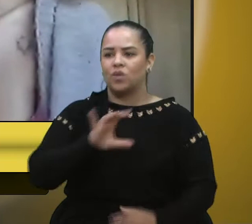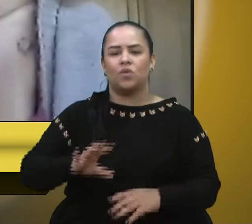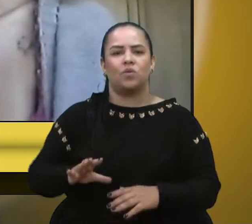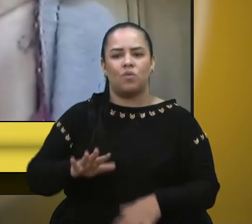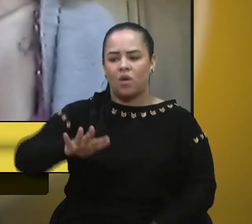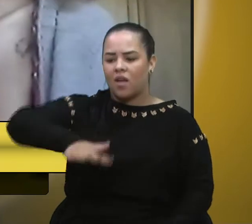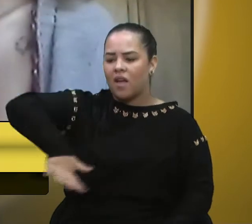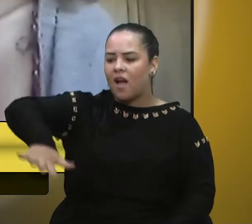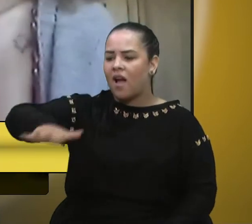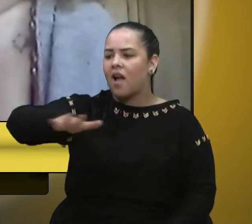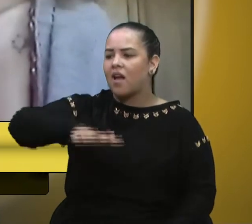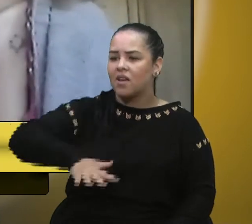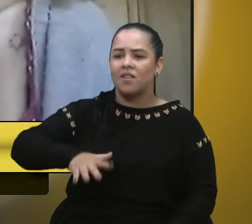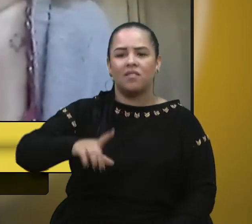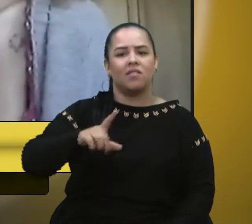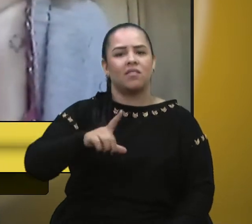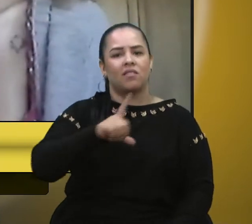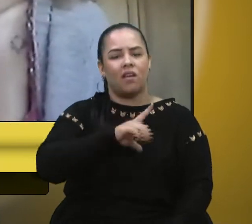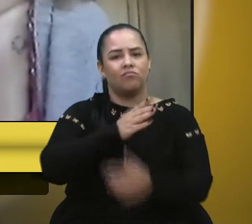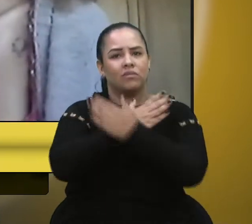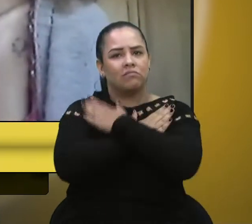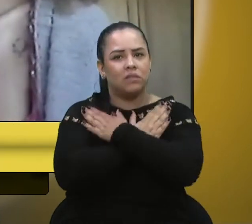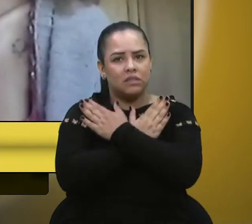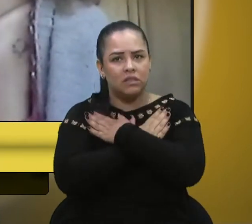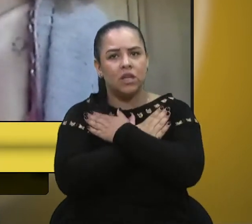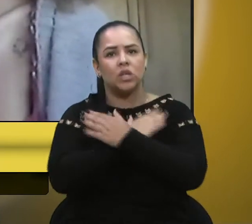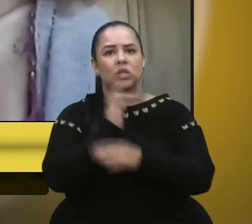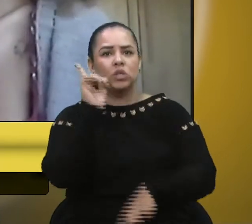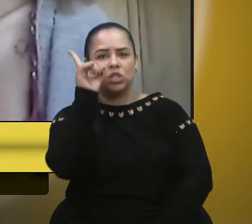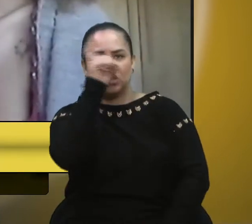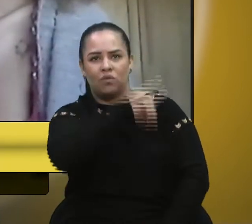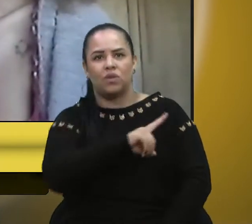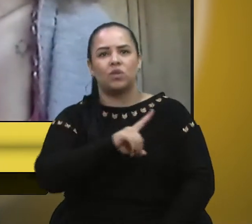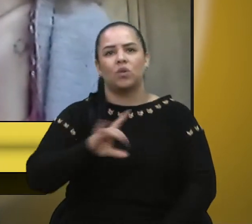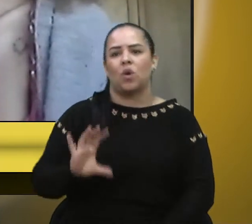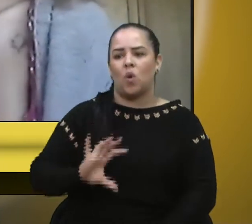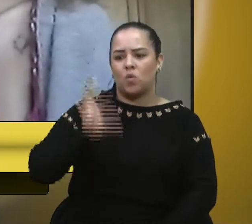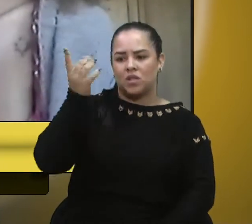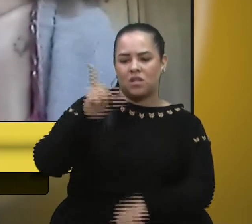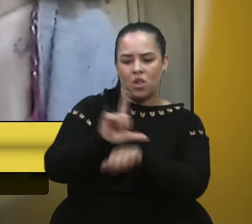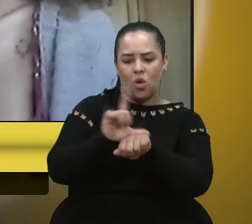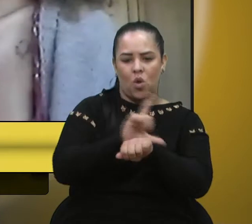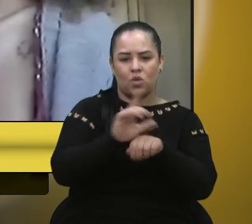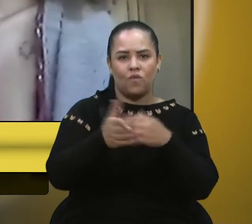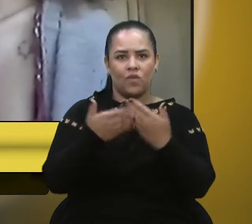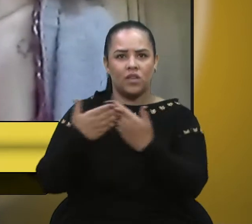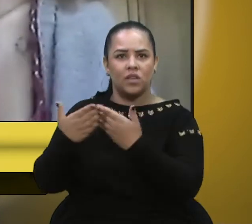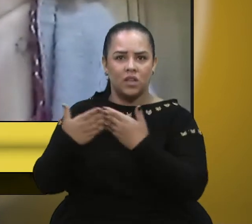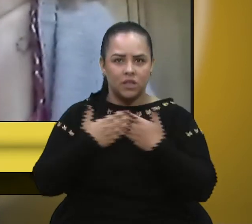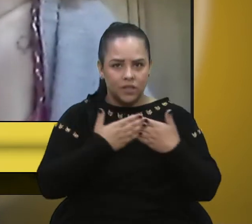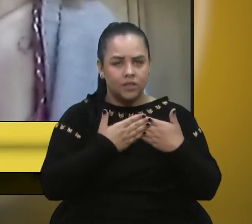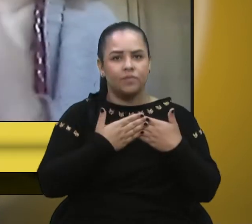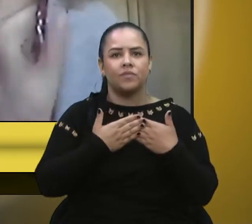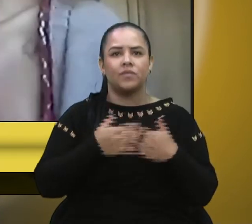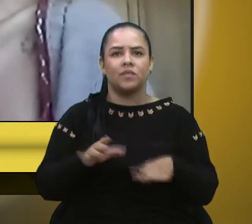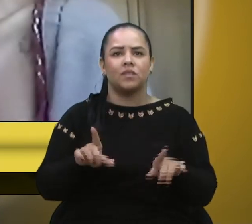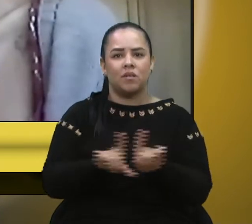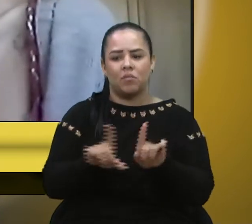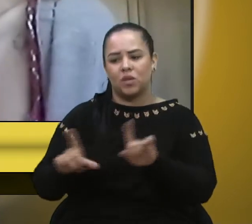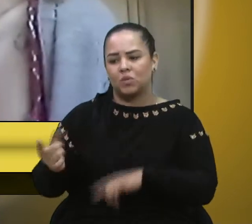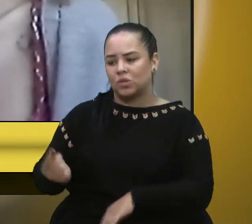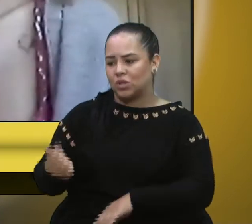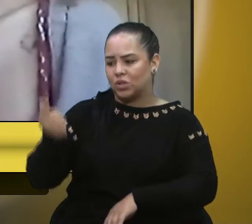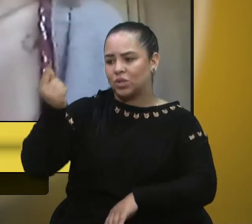com o desemprego, sofre com as dificuldades enfrentadas pelo comércio, com o saldo negativo da nossa economia, que